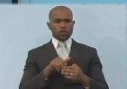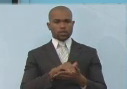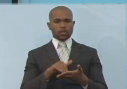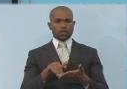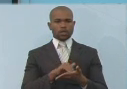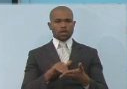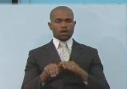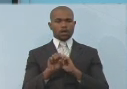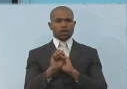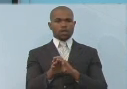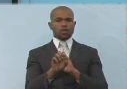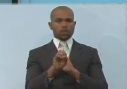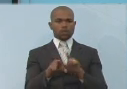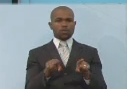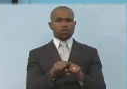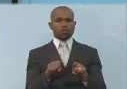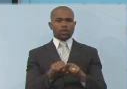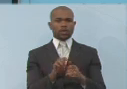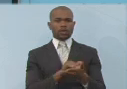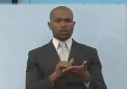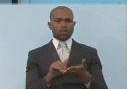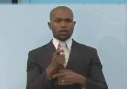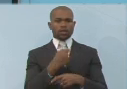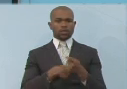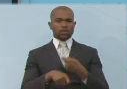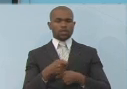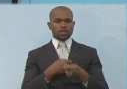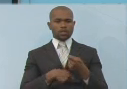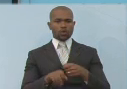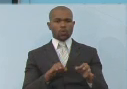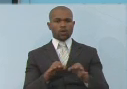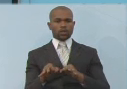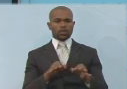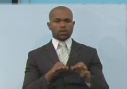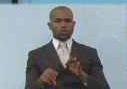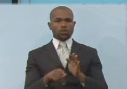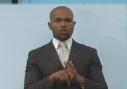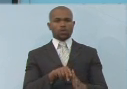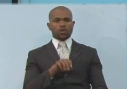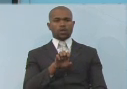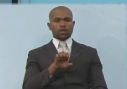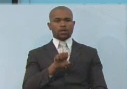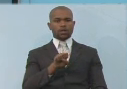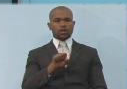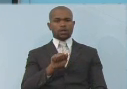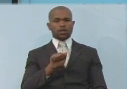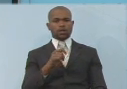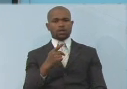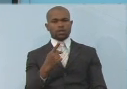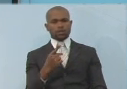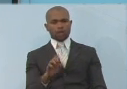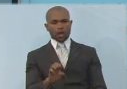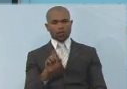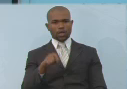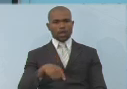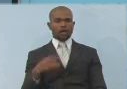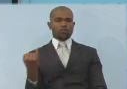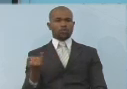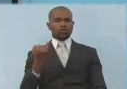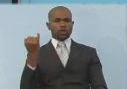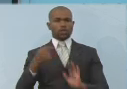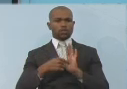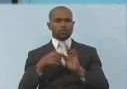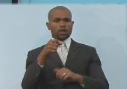de Educação e da Secretaria de Administração e Modernização, através da ESAP. É importante ressaltar que esse